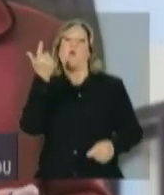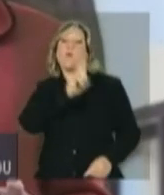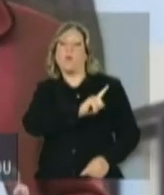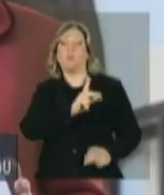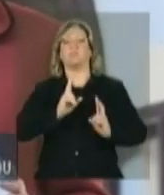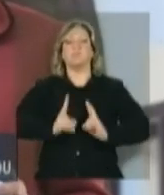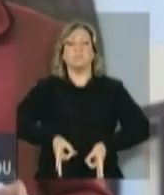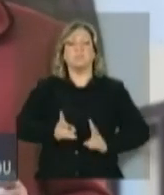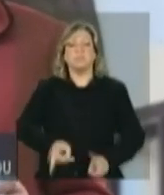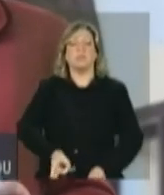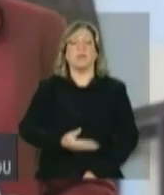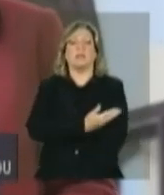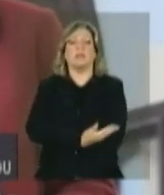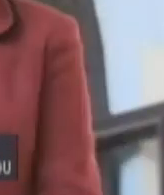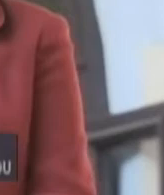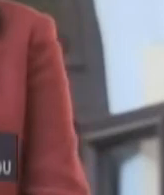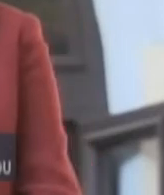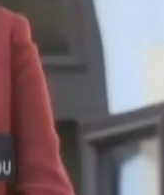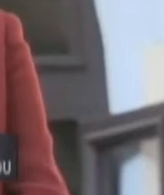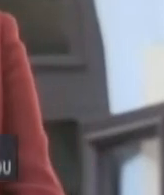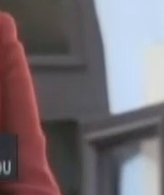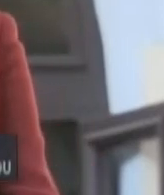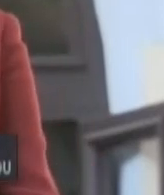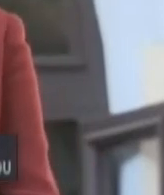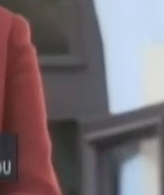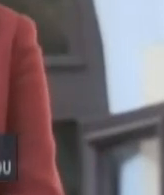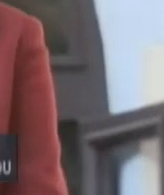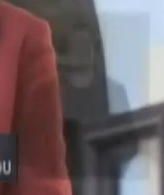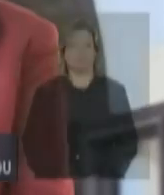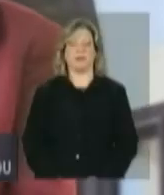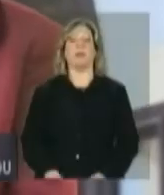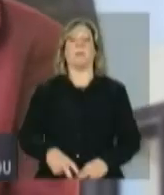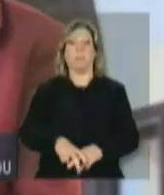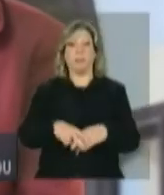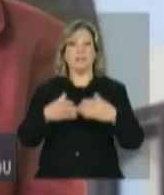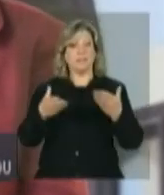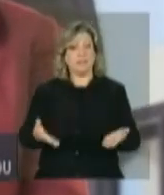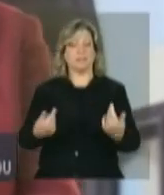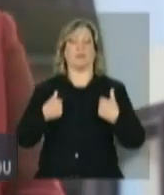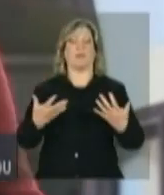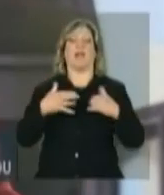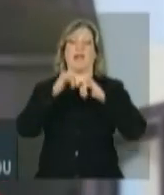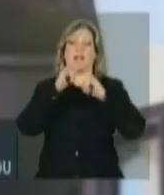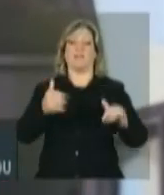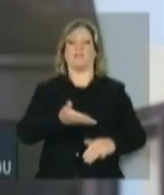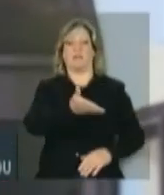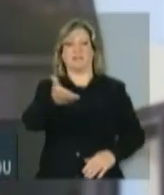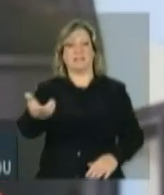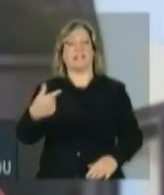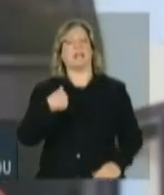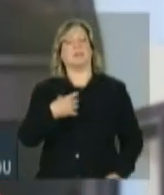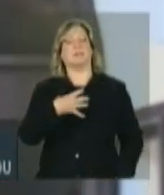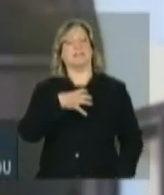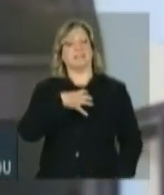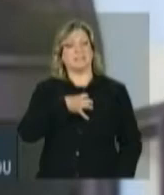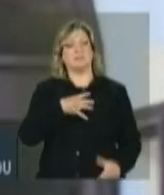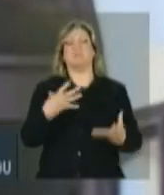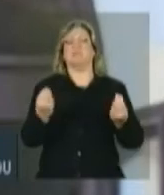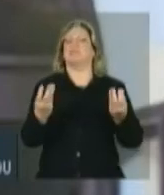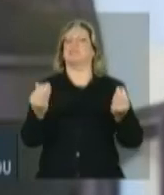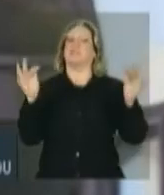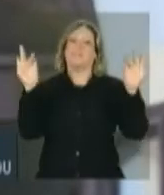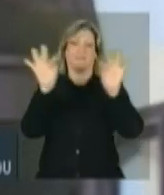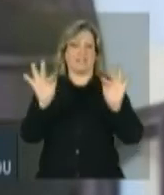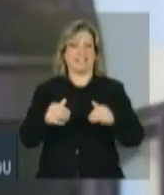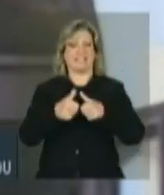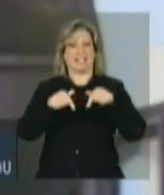do espírito humano, o humor. Eu quero dizer para vocês que eu me sinto muito feliz